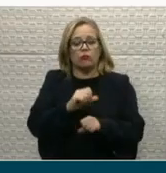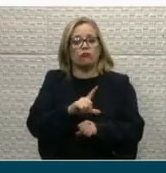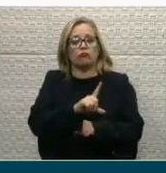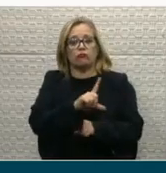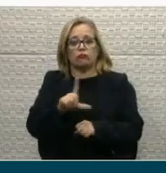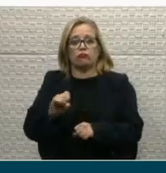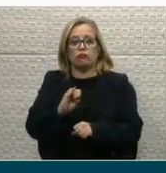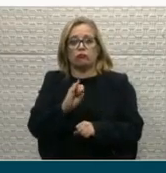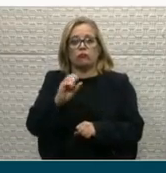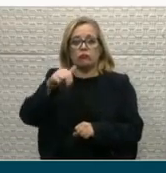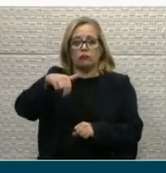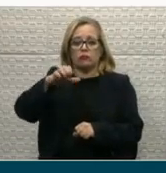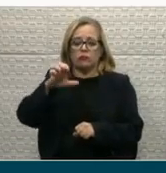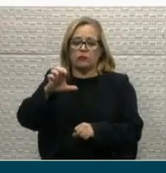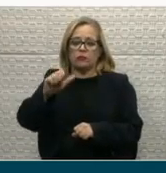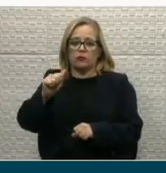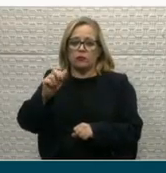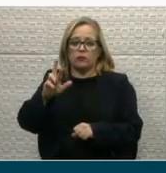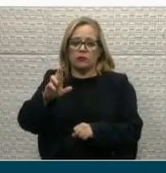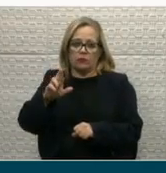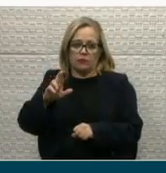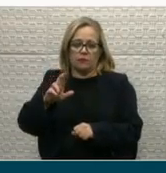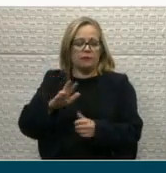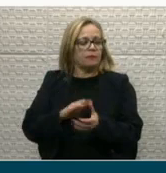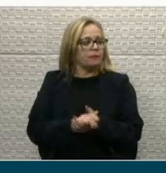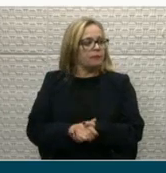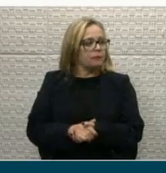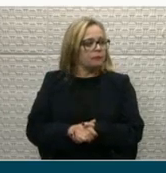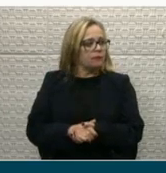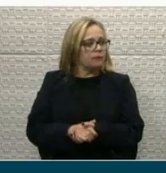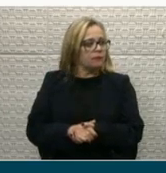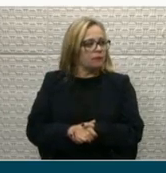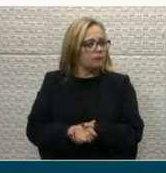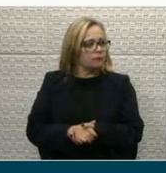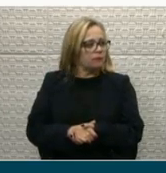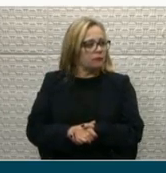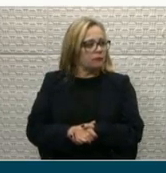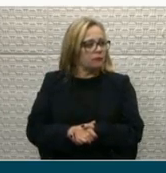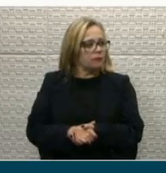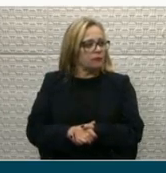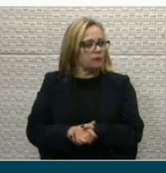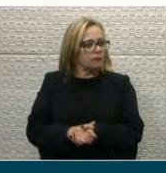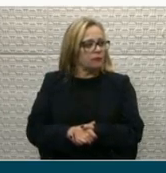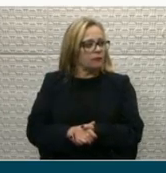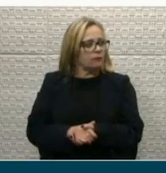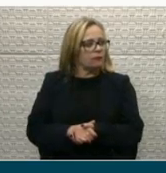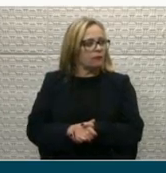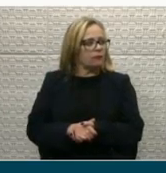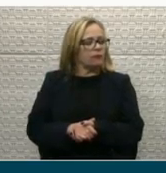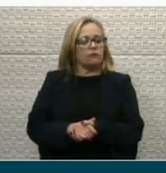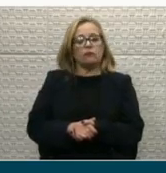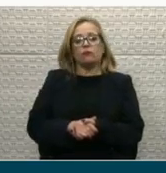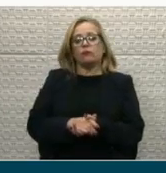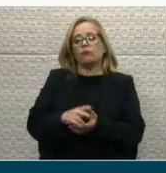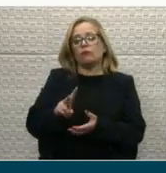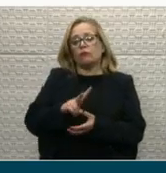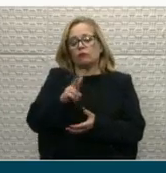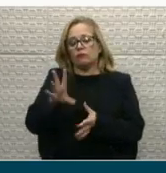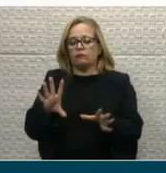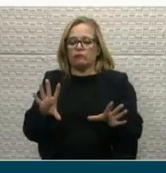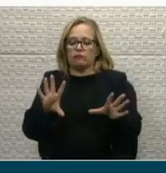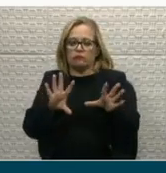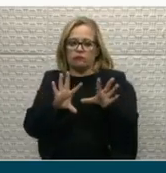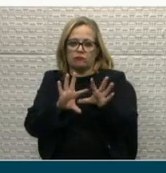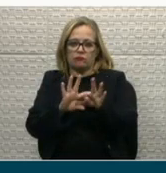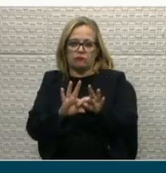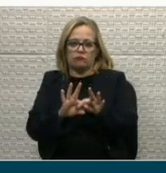existência de lambda e de V que satisfaçam essa igualdade. Os vetores V estão sempre associados a lambda e